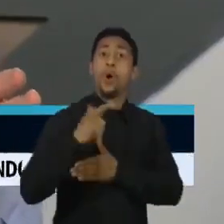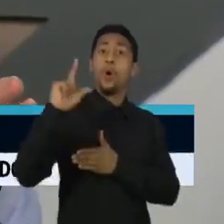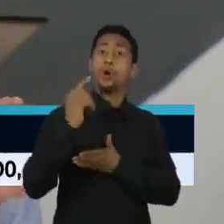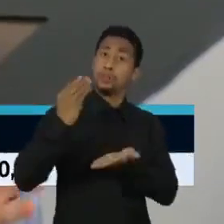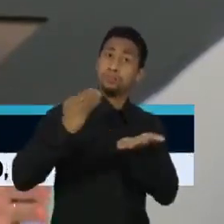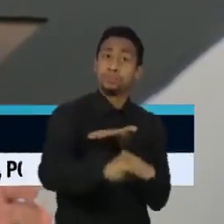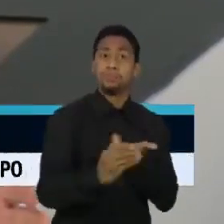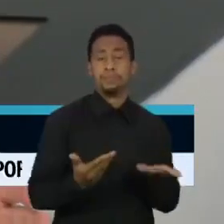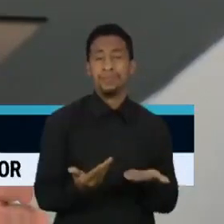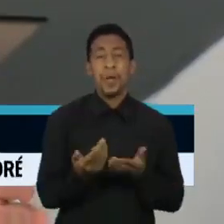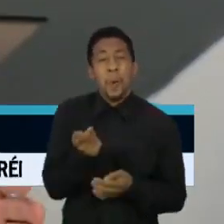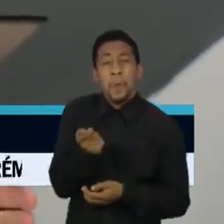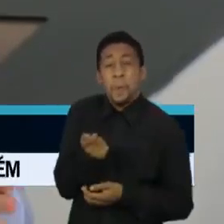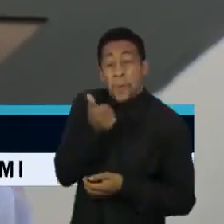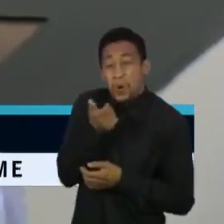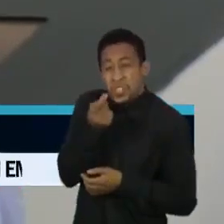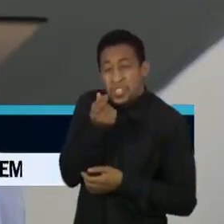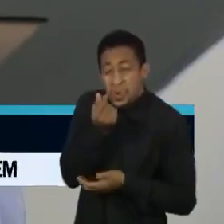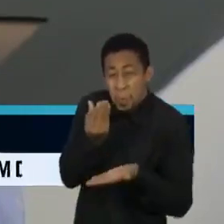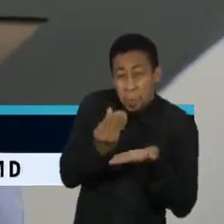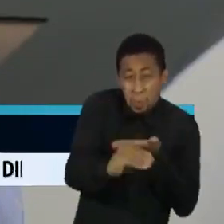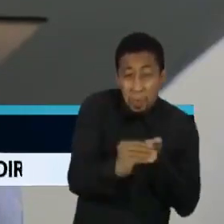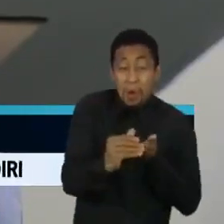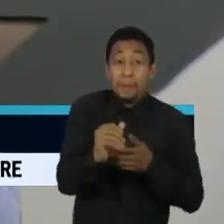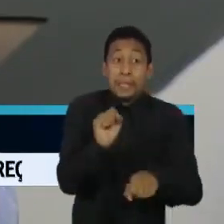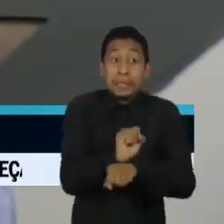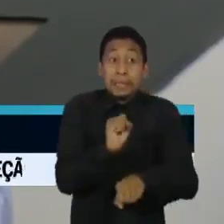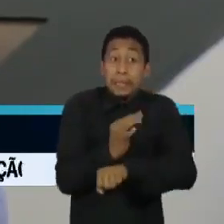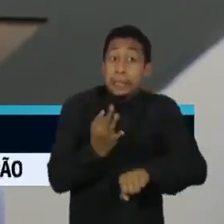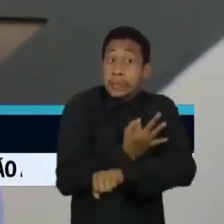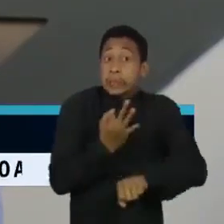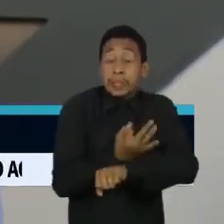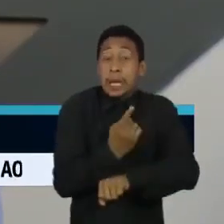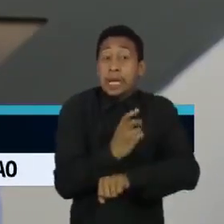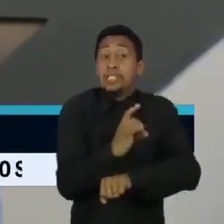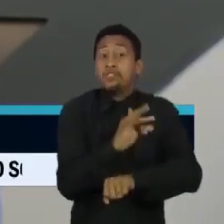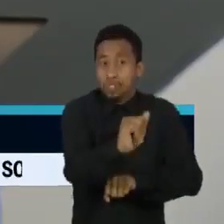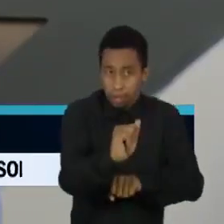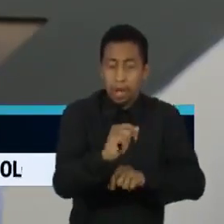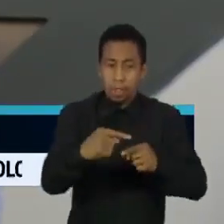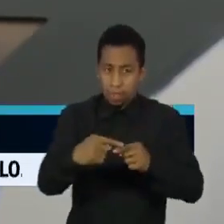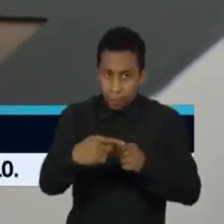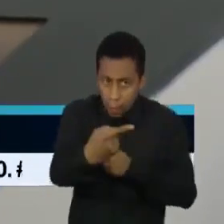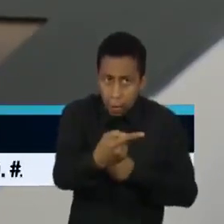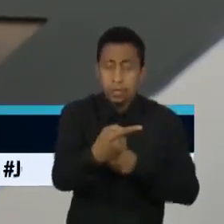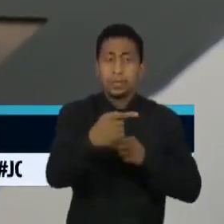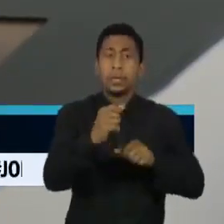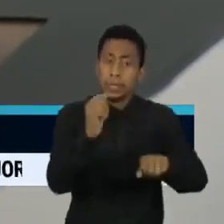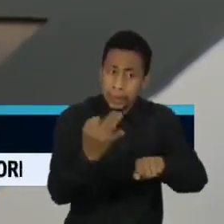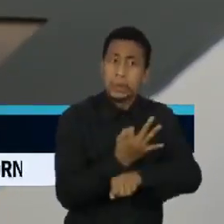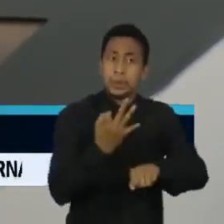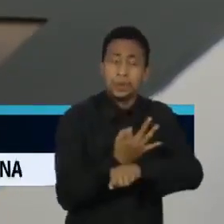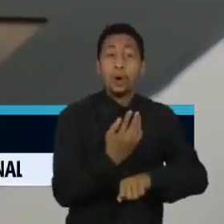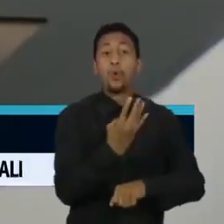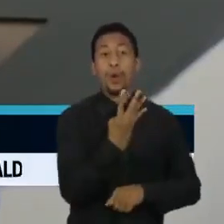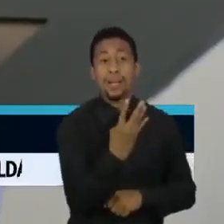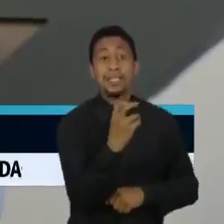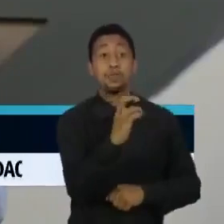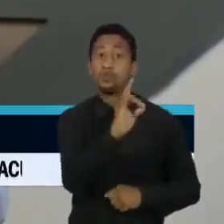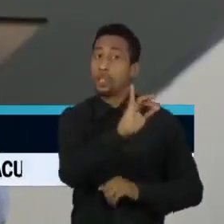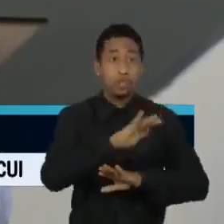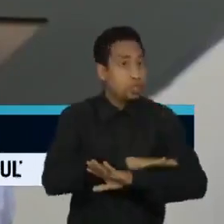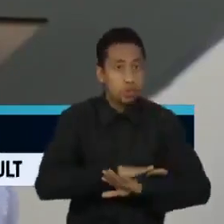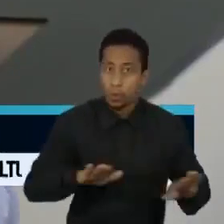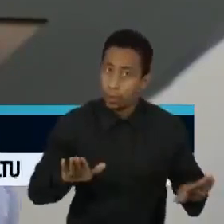ganhar um pouquinho de dinheiro para 15 dias... enquanto aprova. Se aprovar, tem mais para 45 dias, mas não tem para até o final do ano.